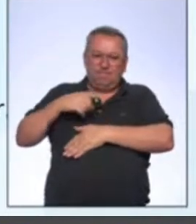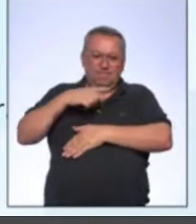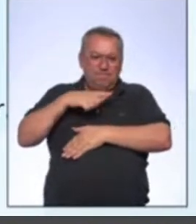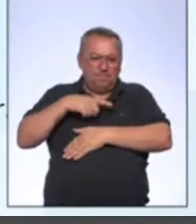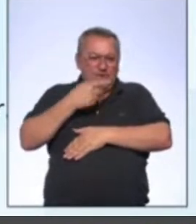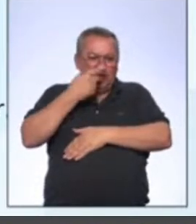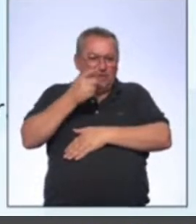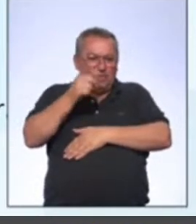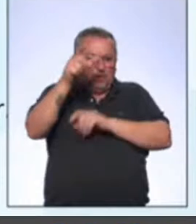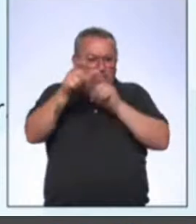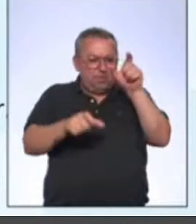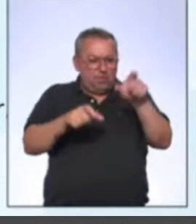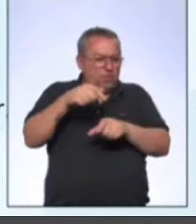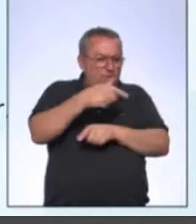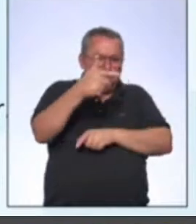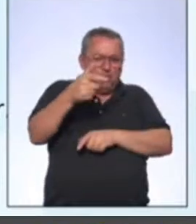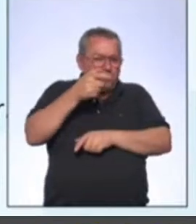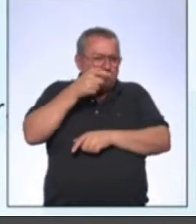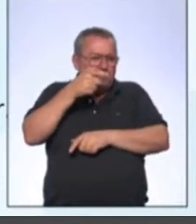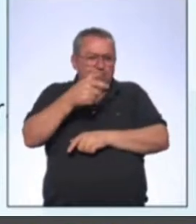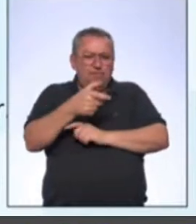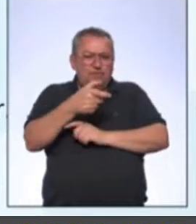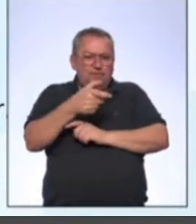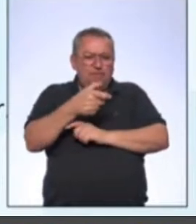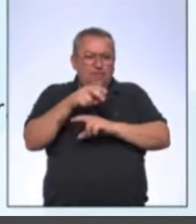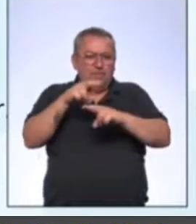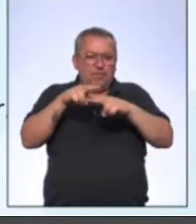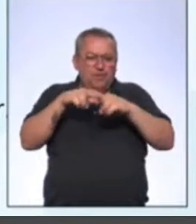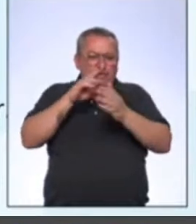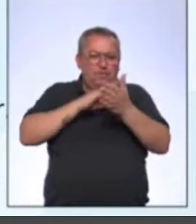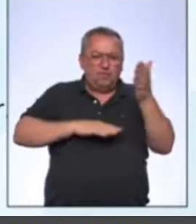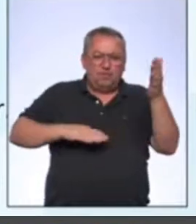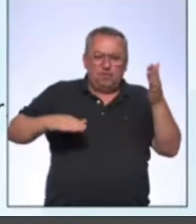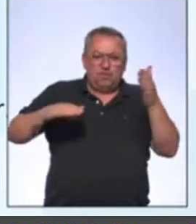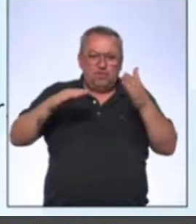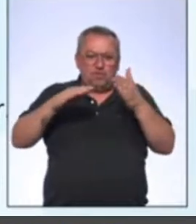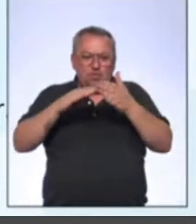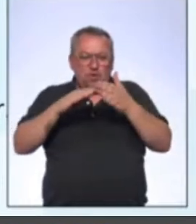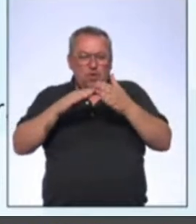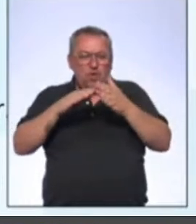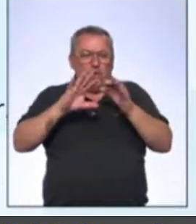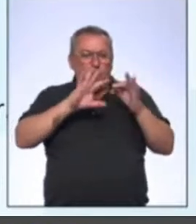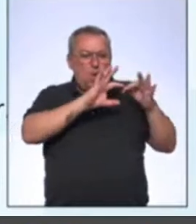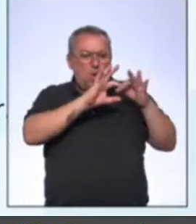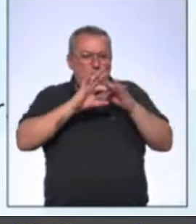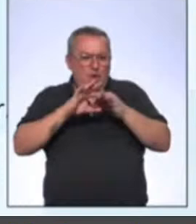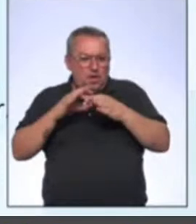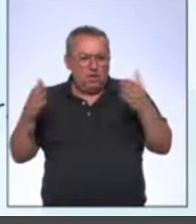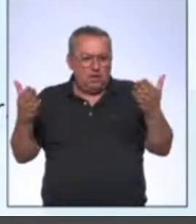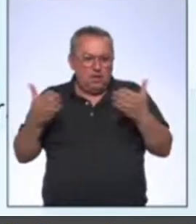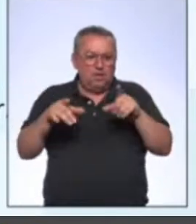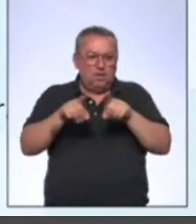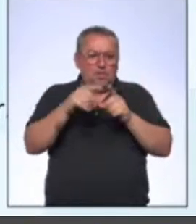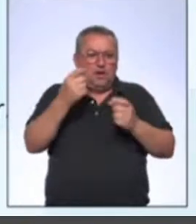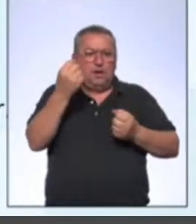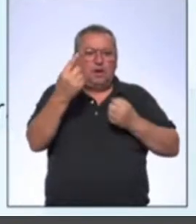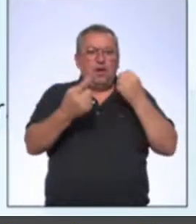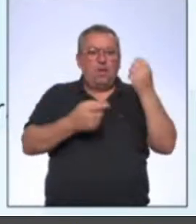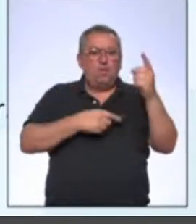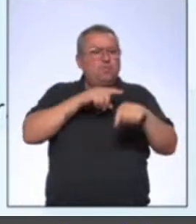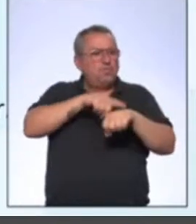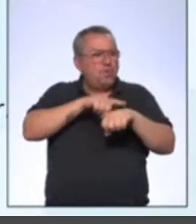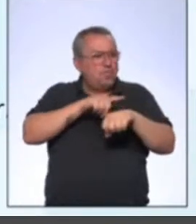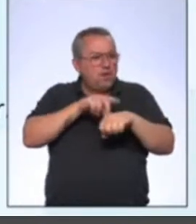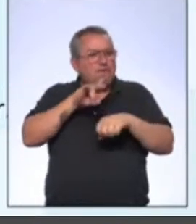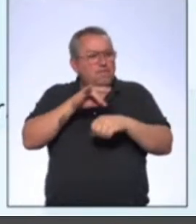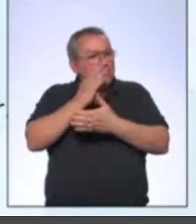saudade de algumas pessoas que não estão podendo ver por conta de todo esse nosso contexto atual. Em algum momento, a gente vai matar essa